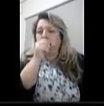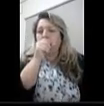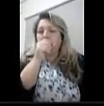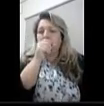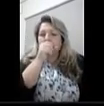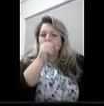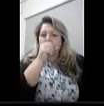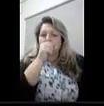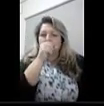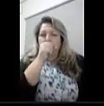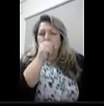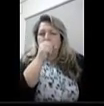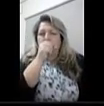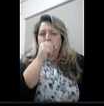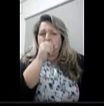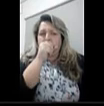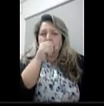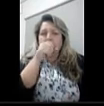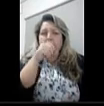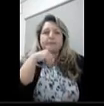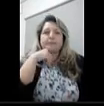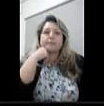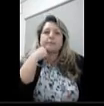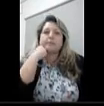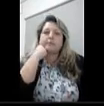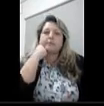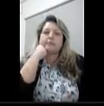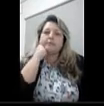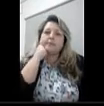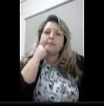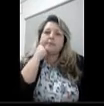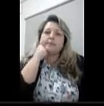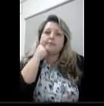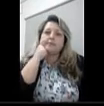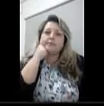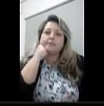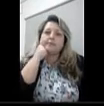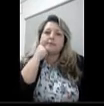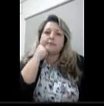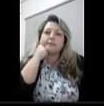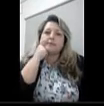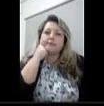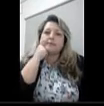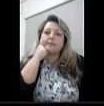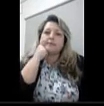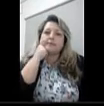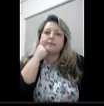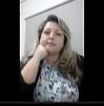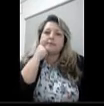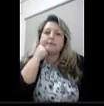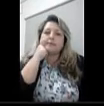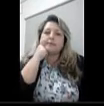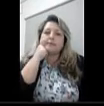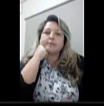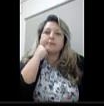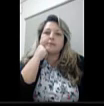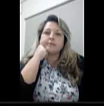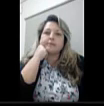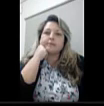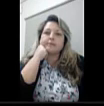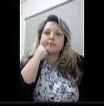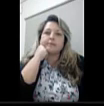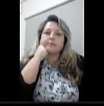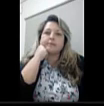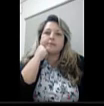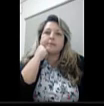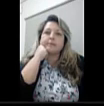geralmente está mais prejudicada nas crianças que tem TDAH mas que a gente percebe também que é bastante comum prejuízo na dislexia na descalculia